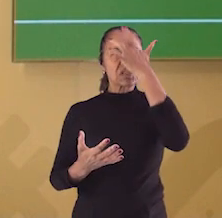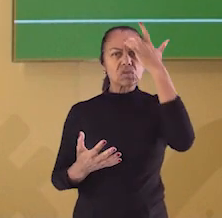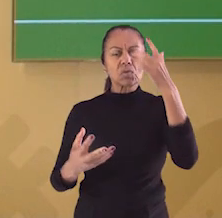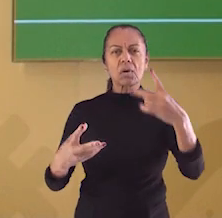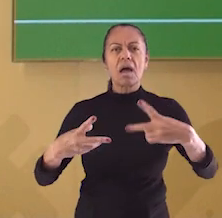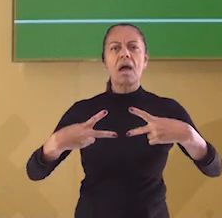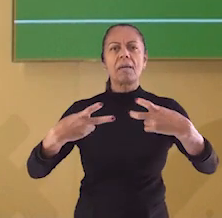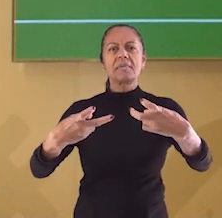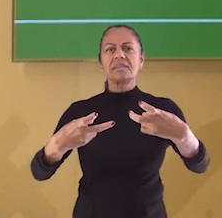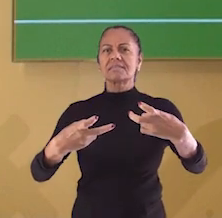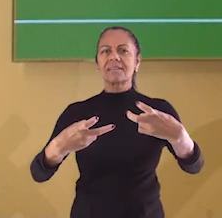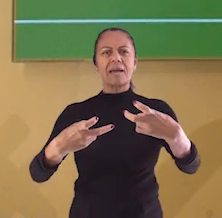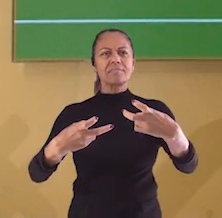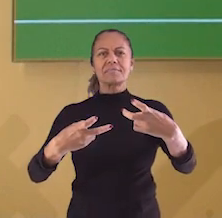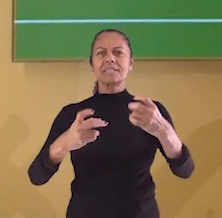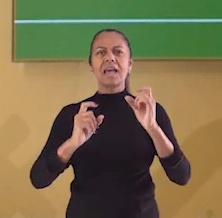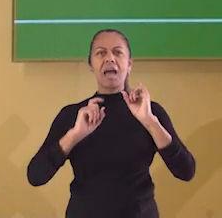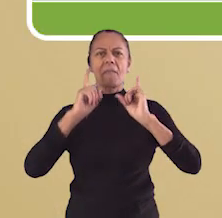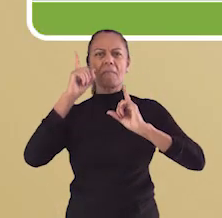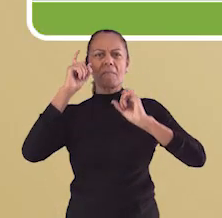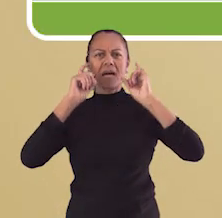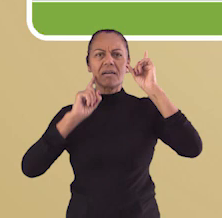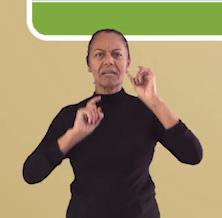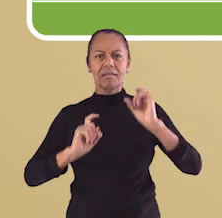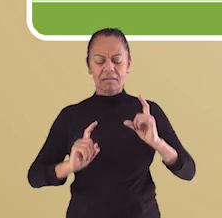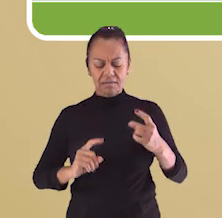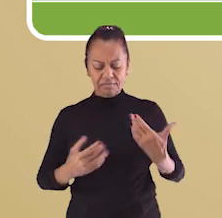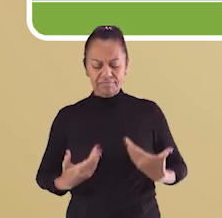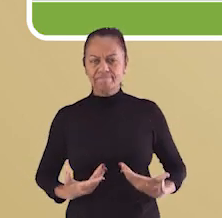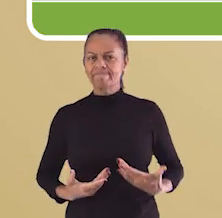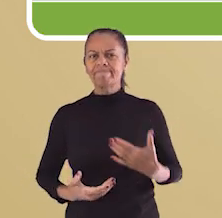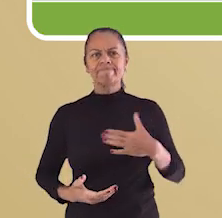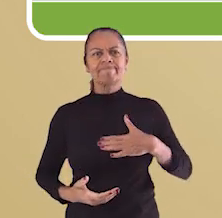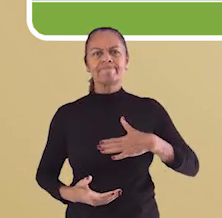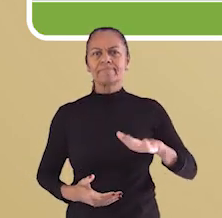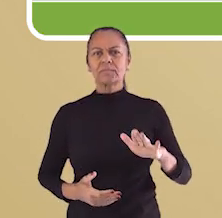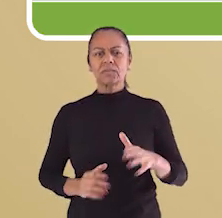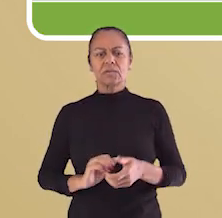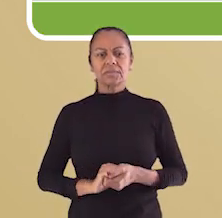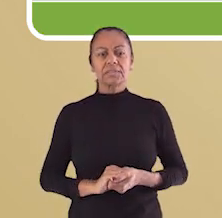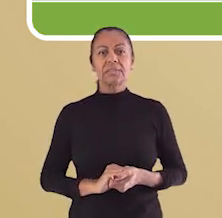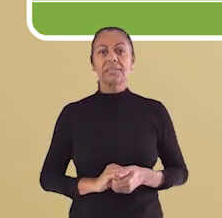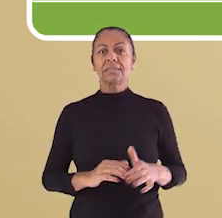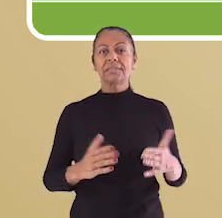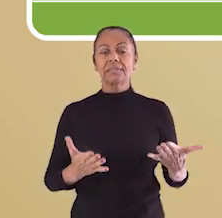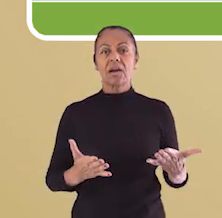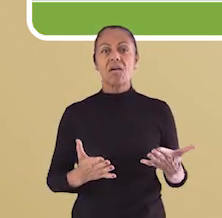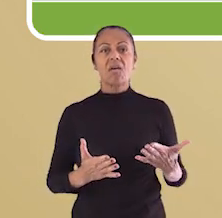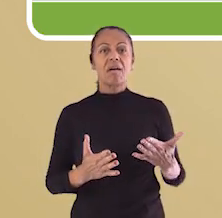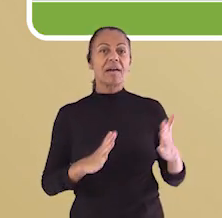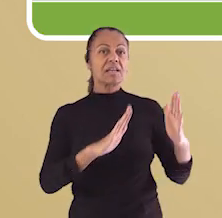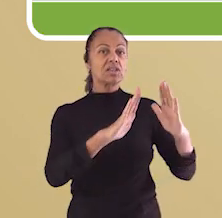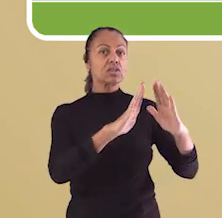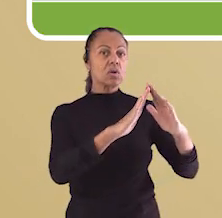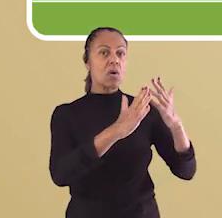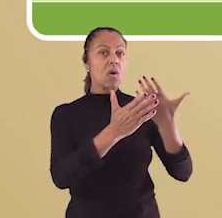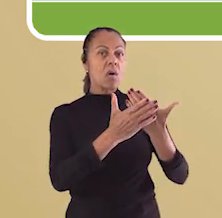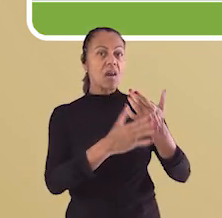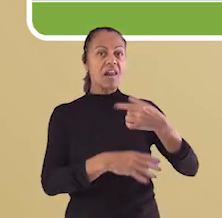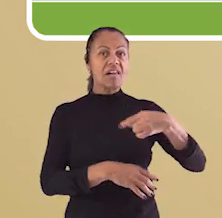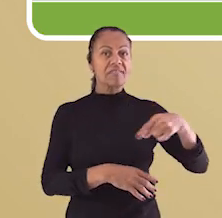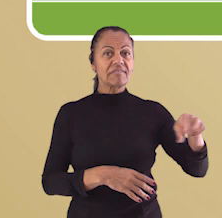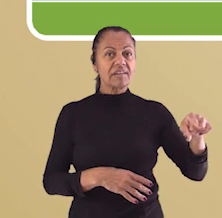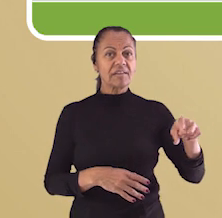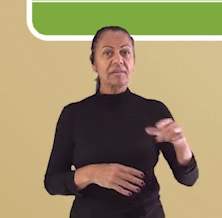gosta de sua aparência. Por acreditar nisso, ela não merenda mais na escola, sempre deixa comida nas refeições